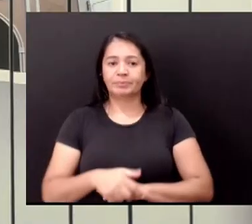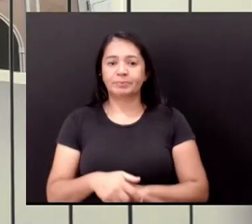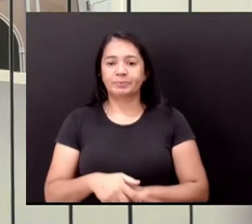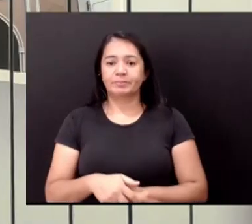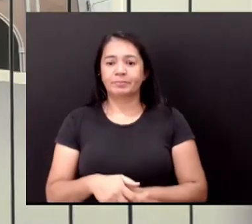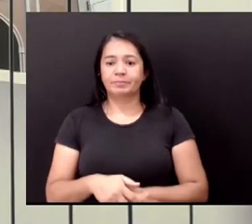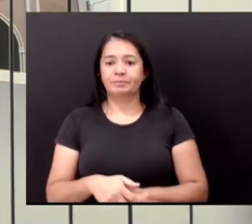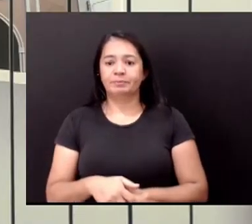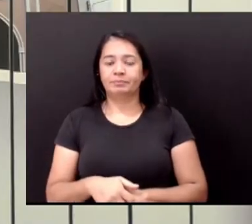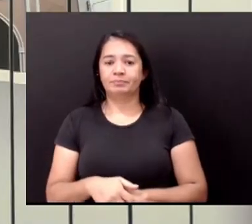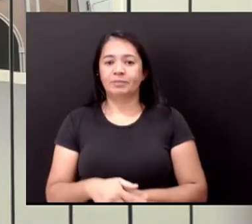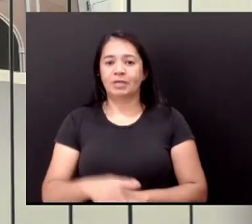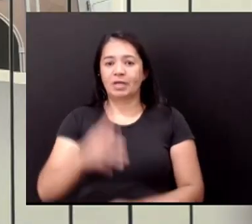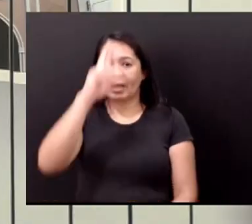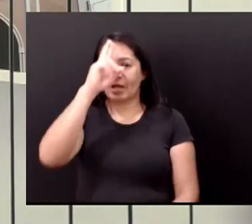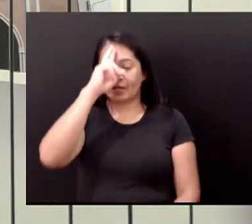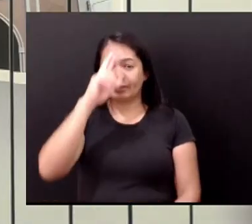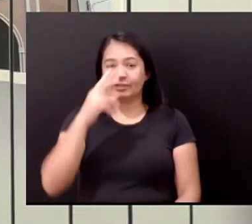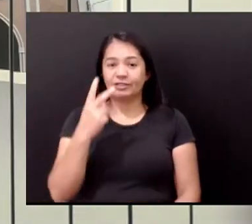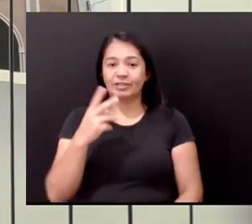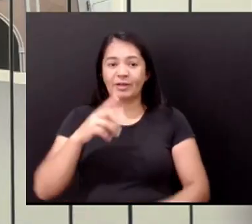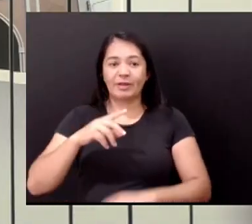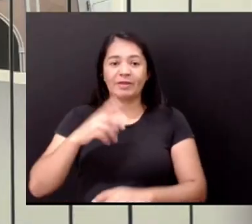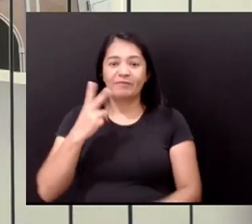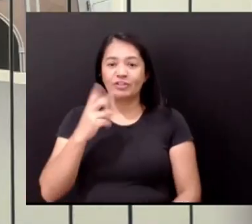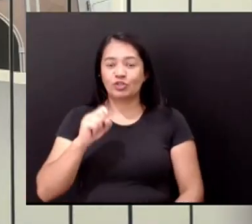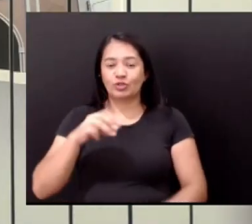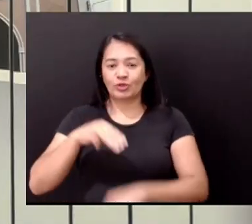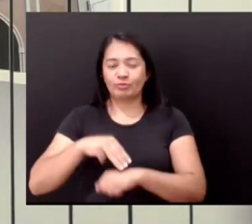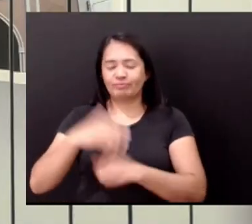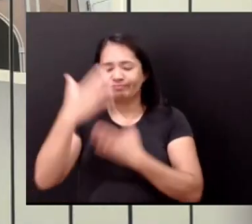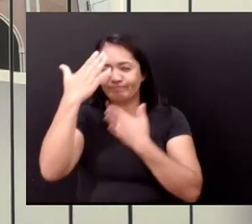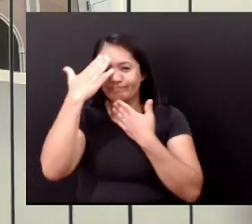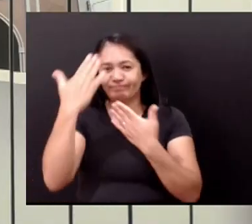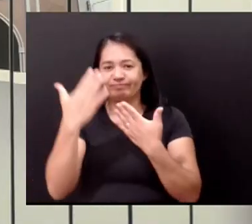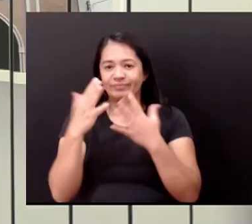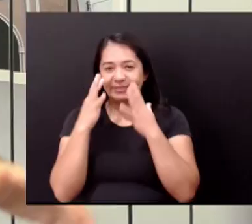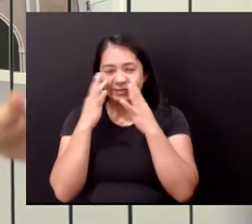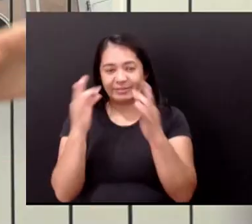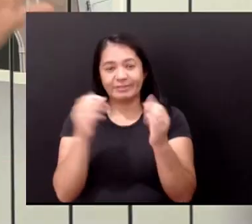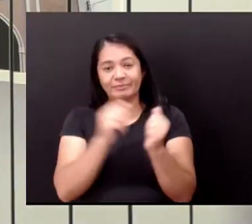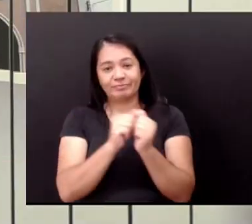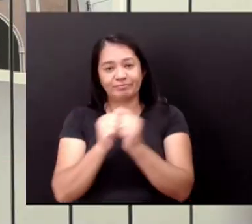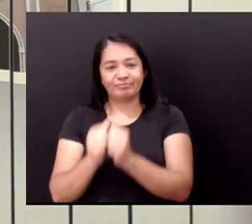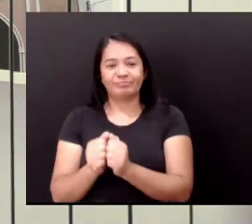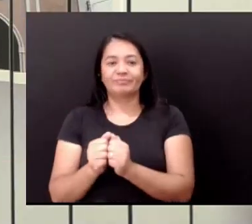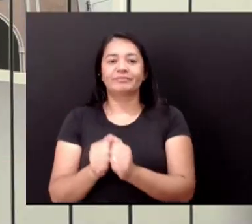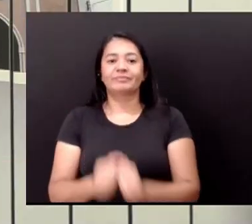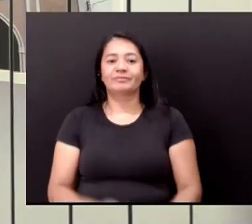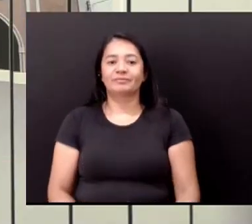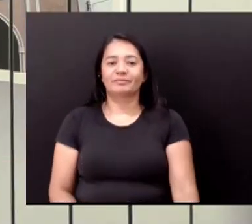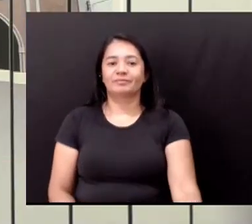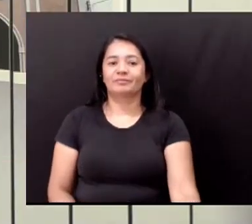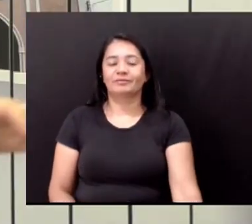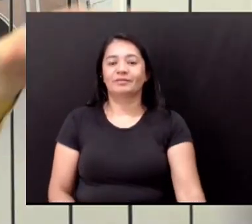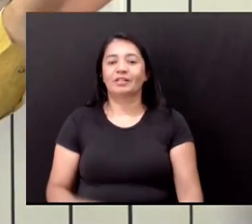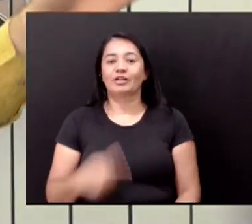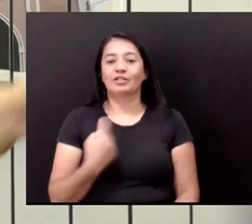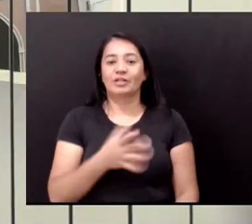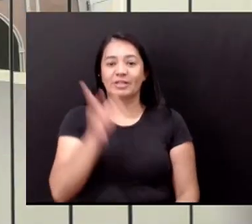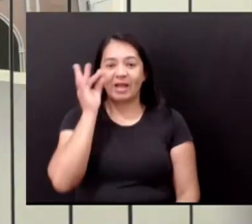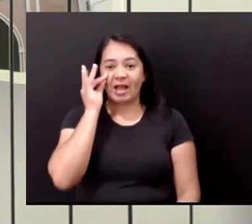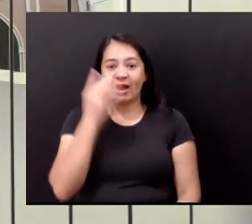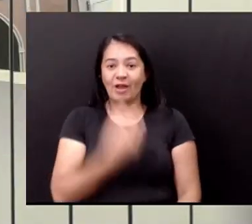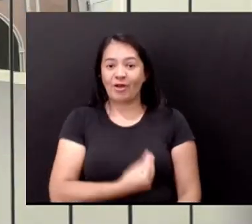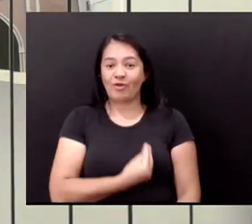12:00 mais 28 minutos. Muito obrigado pela sua companhia, pela sua audiência. Estamos ao vivo nesta quinta-feira.